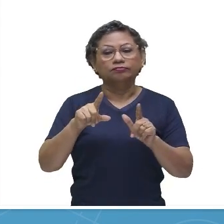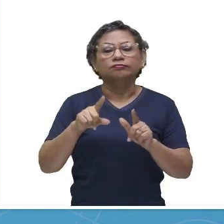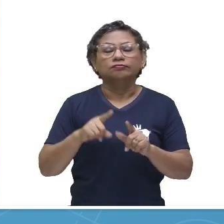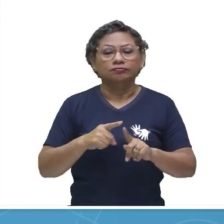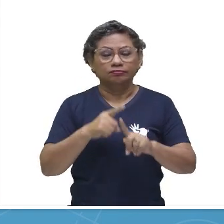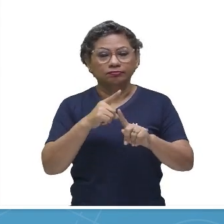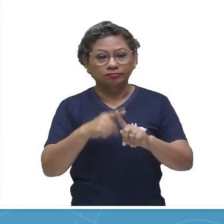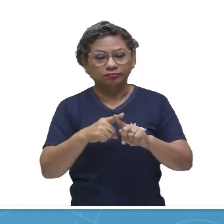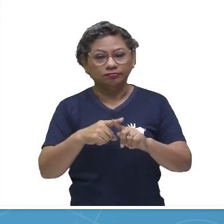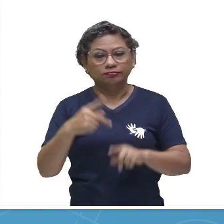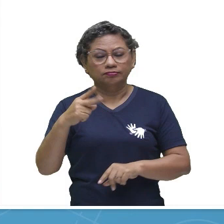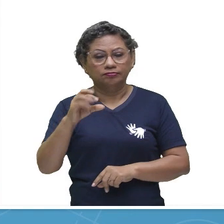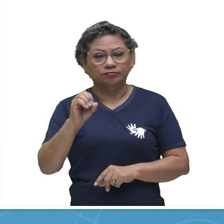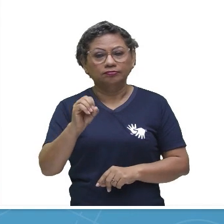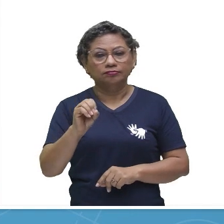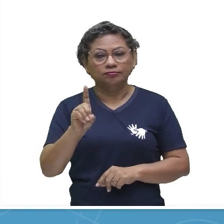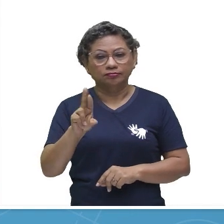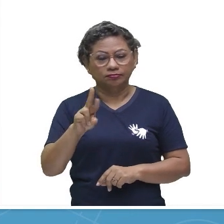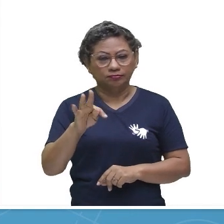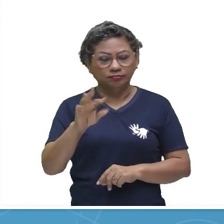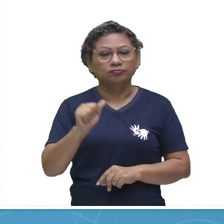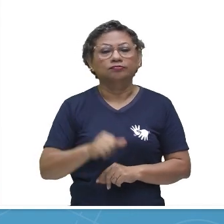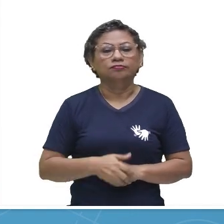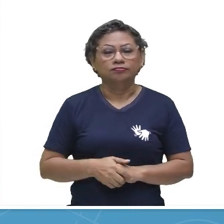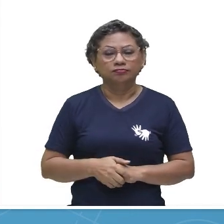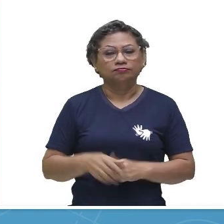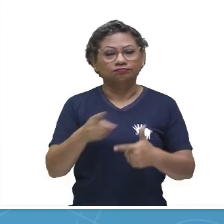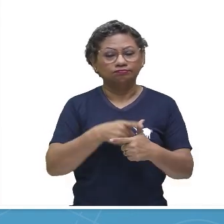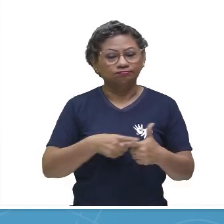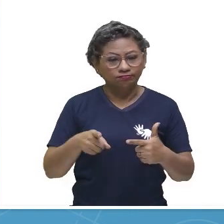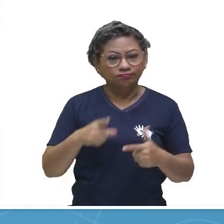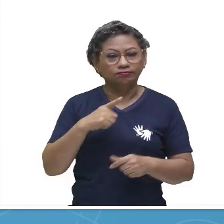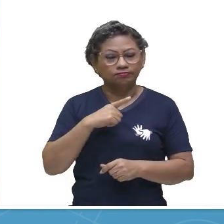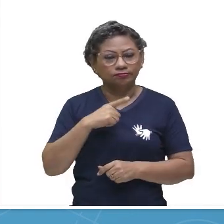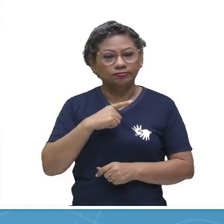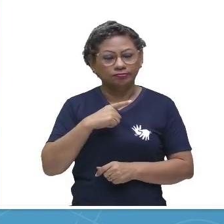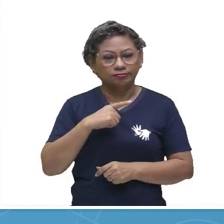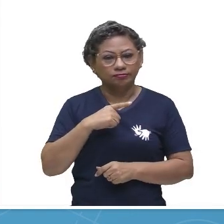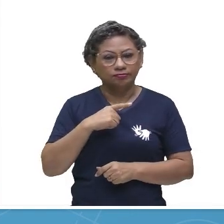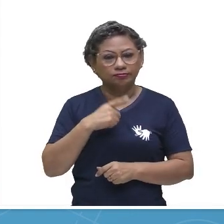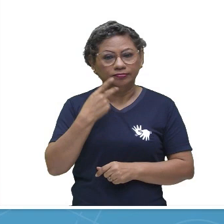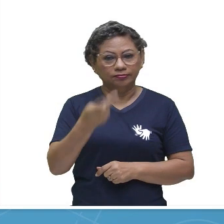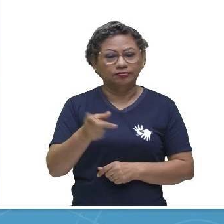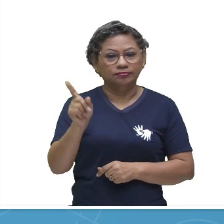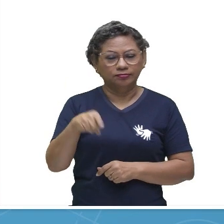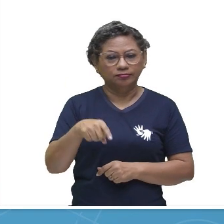divisão, quociente. E na potenciação, o nome do resultado é chamado de potência.